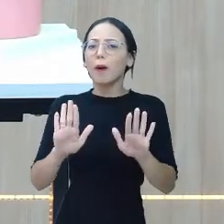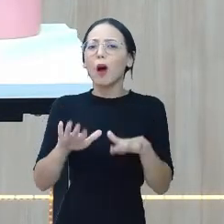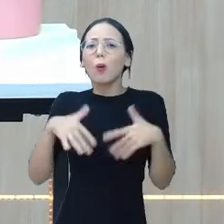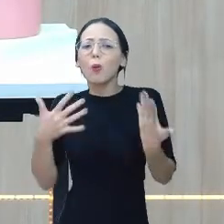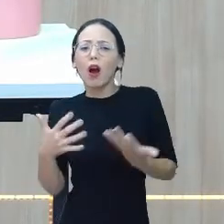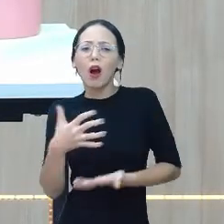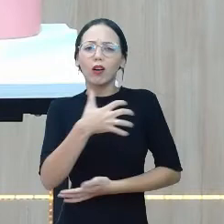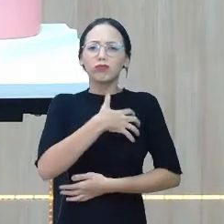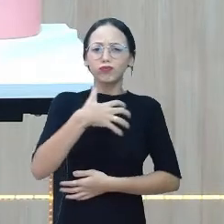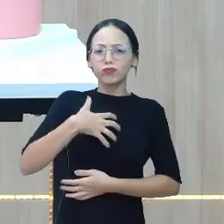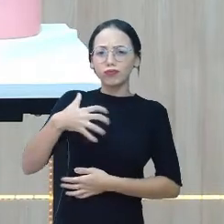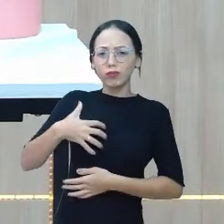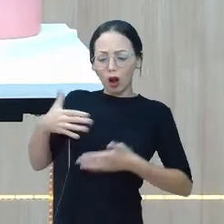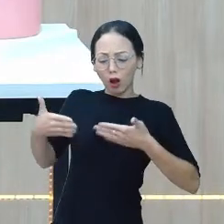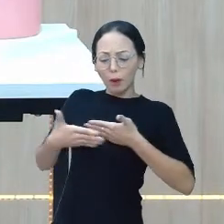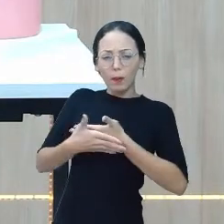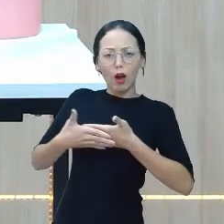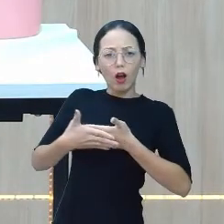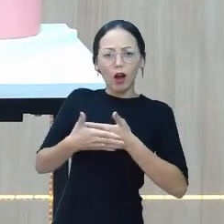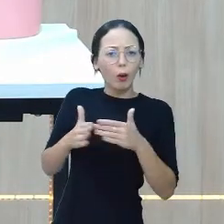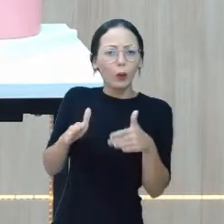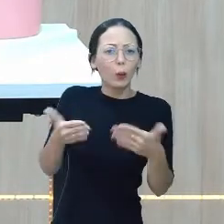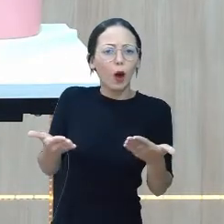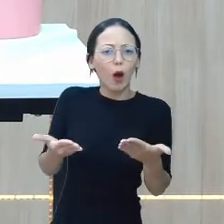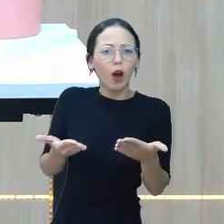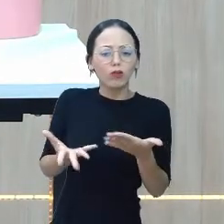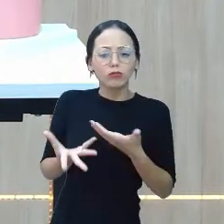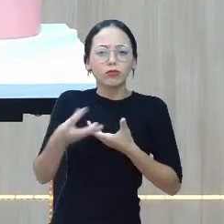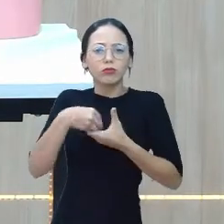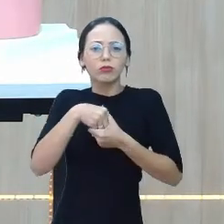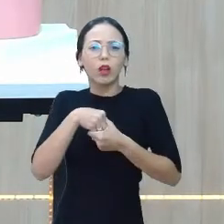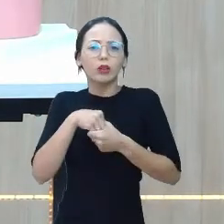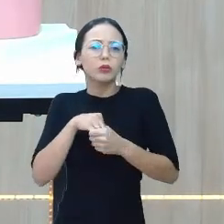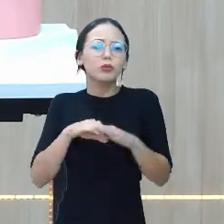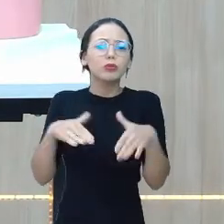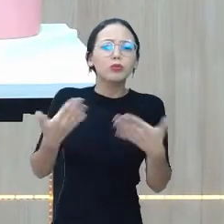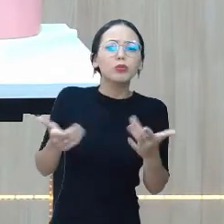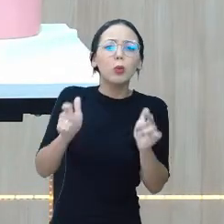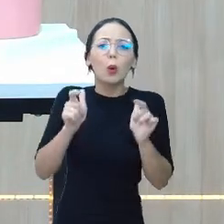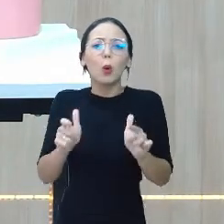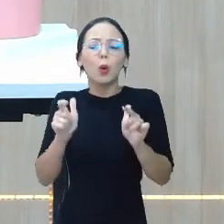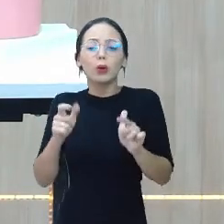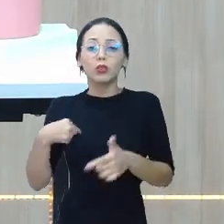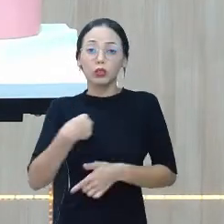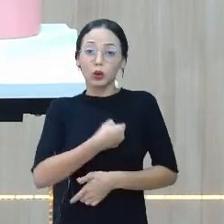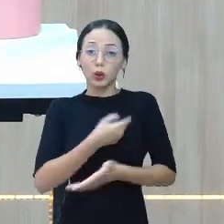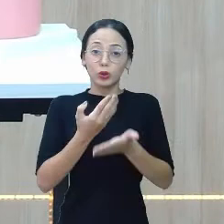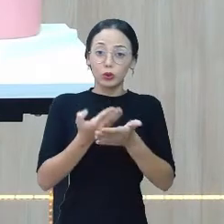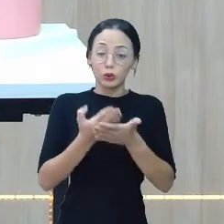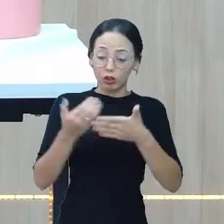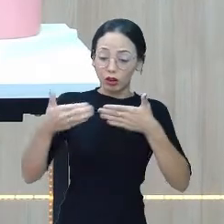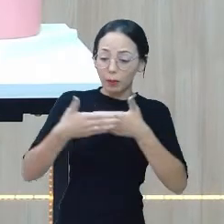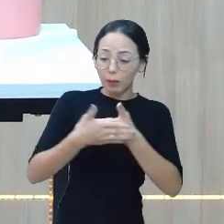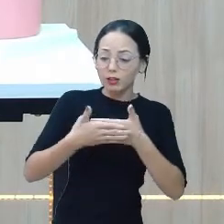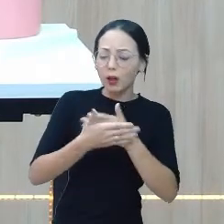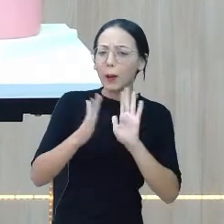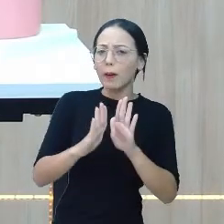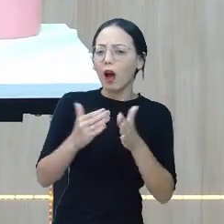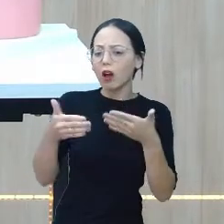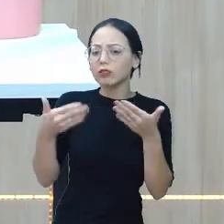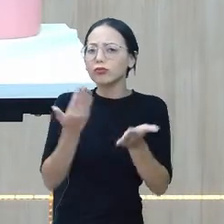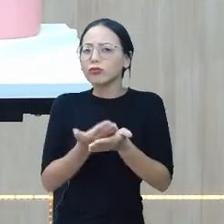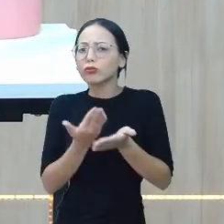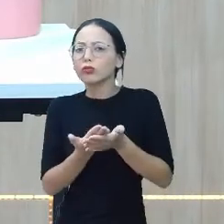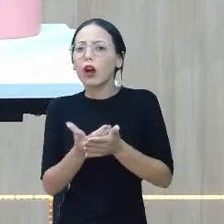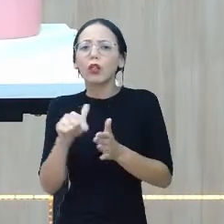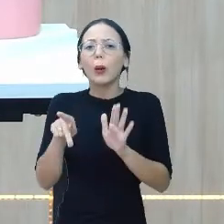esses tecidos compõem. Né? Estão presentes, professor, estamos estudando os tecidos, mas esse tecido que nós estamos estudando,